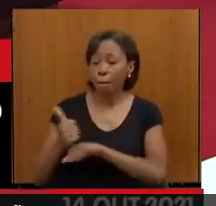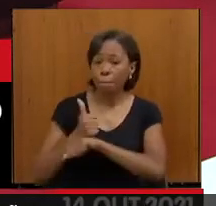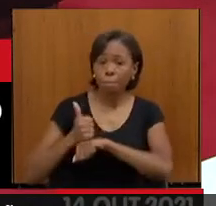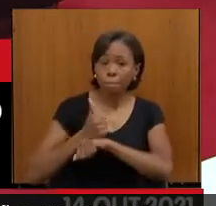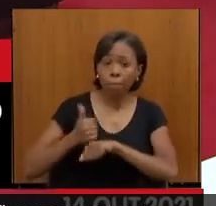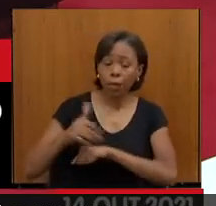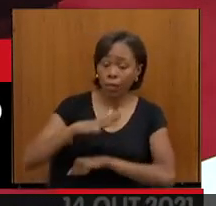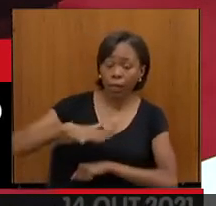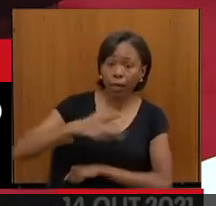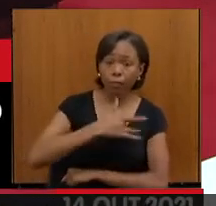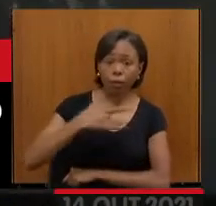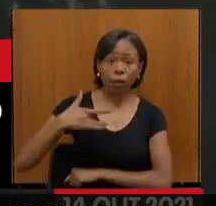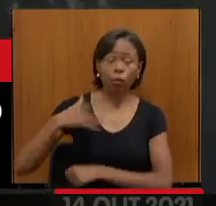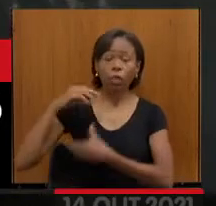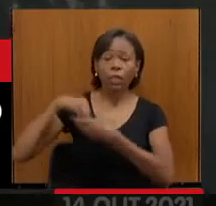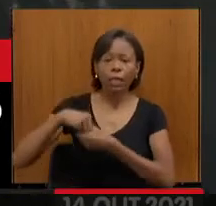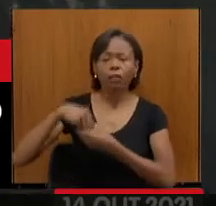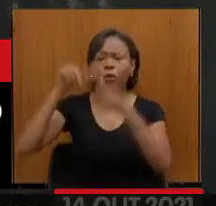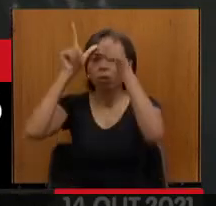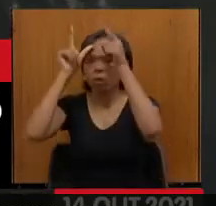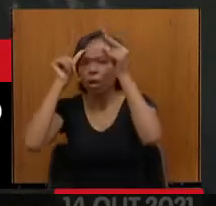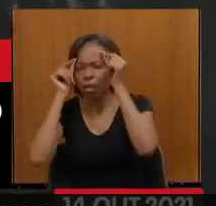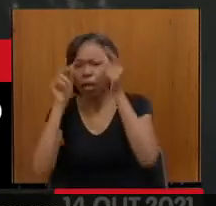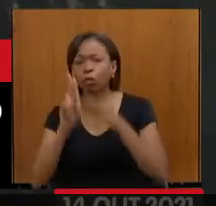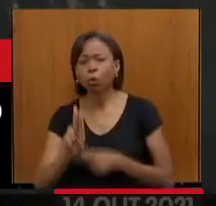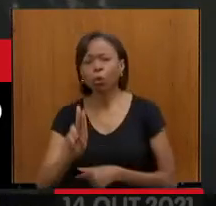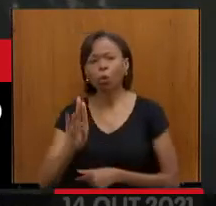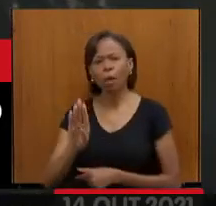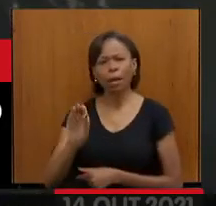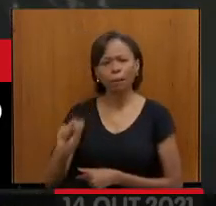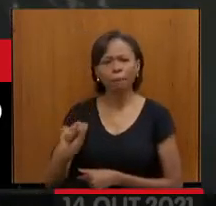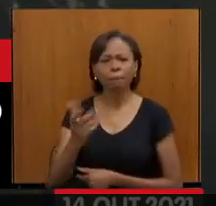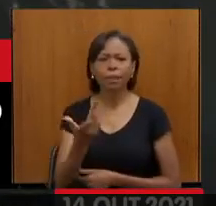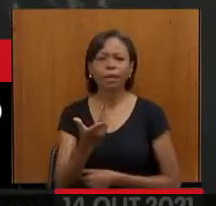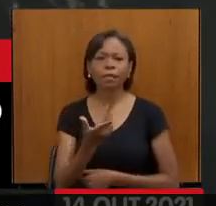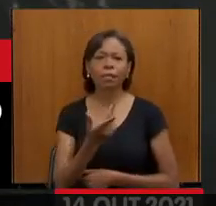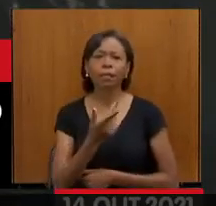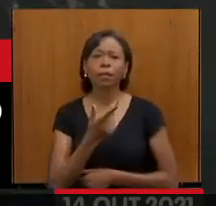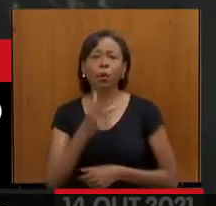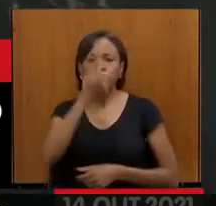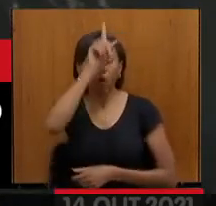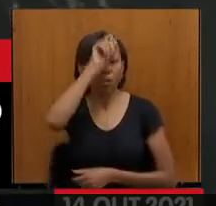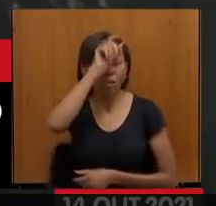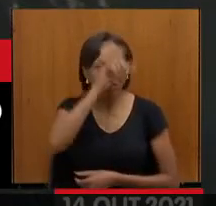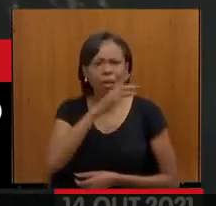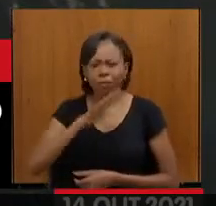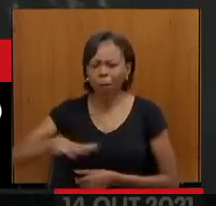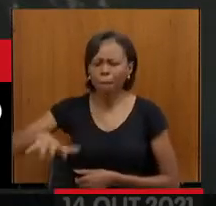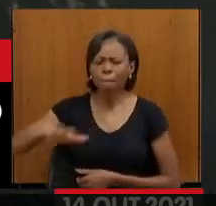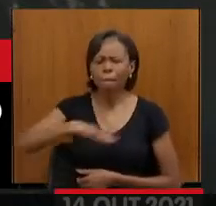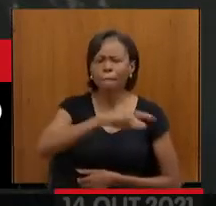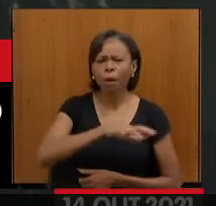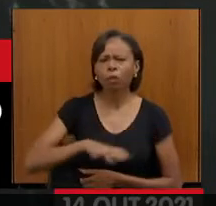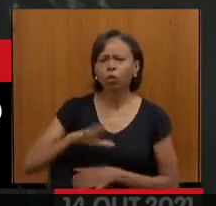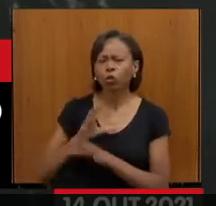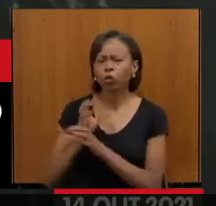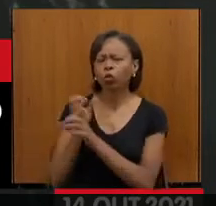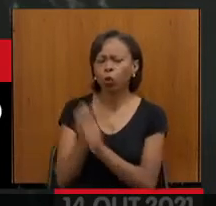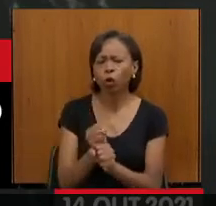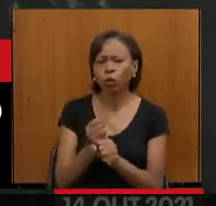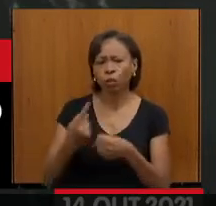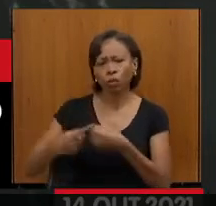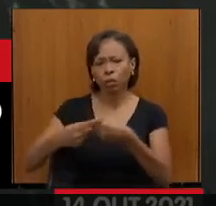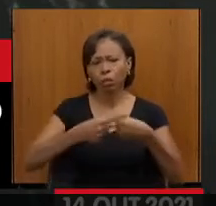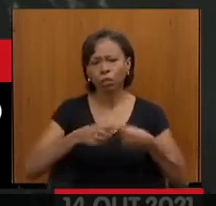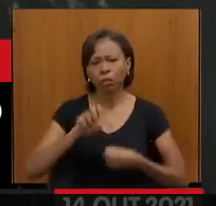os postos de saúde, todas as UBSs, policlínicas, hospitais dos nossos 853